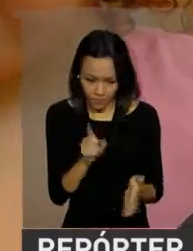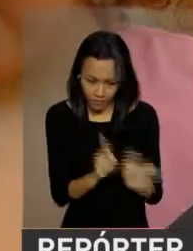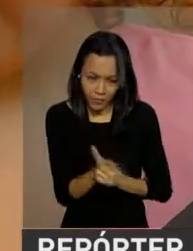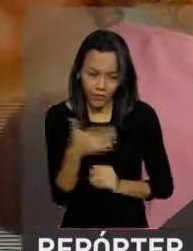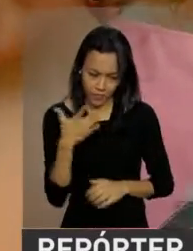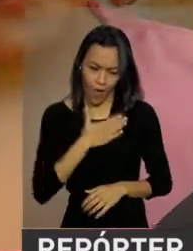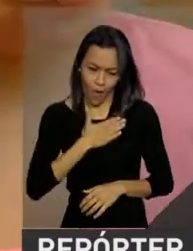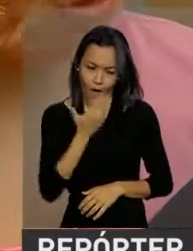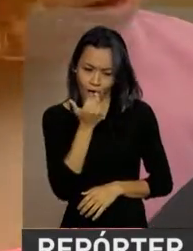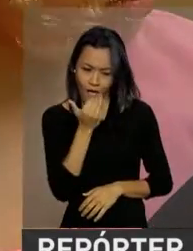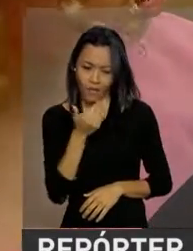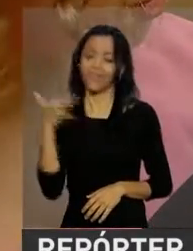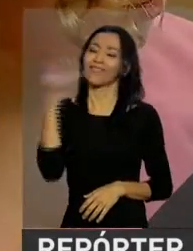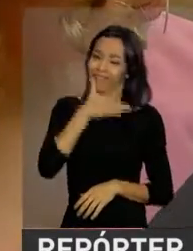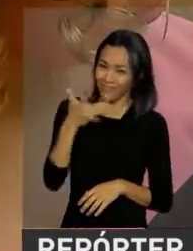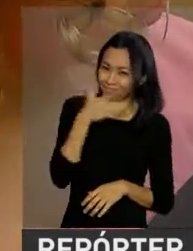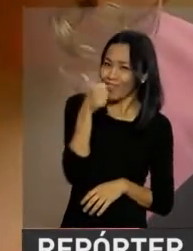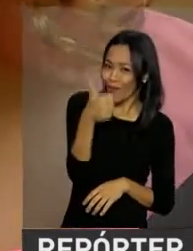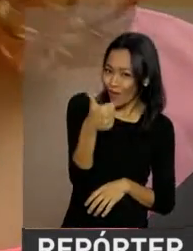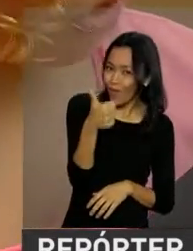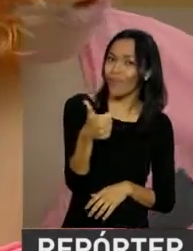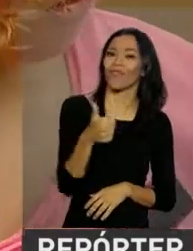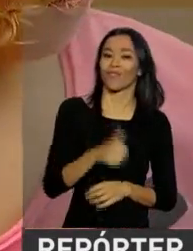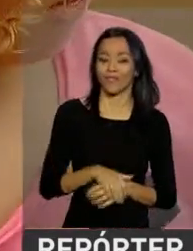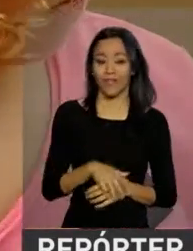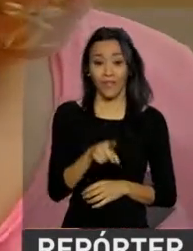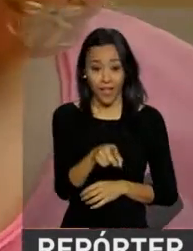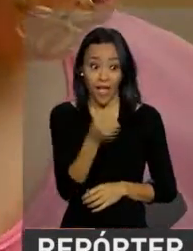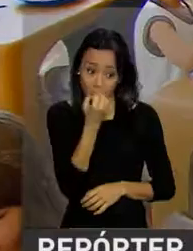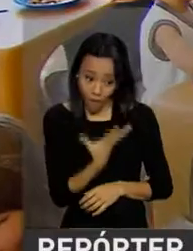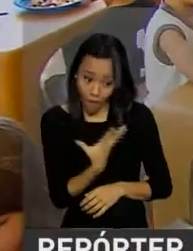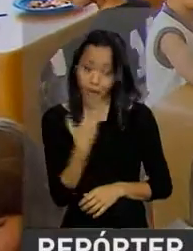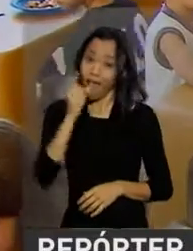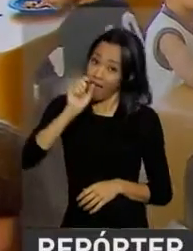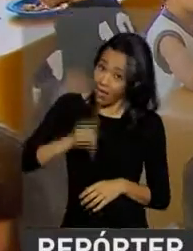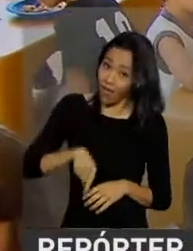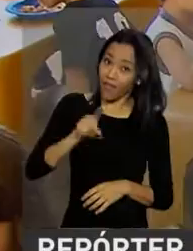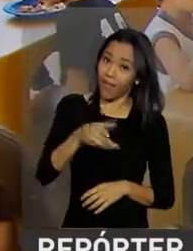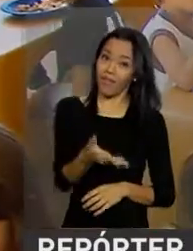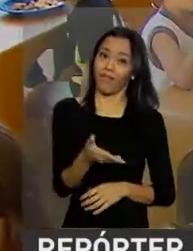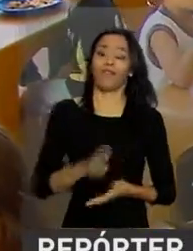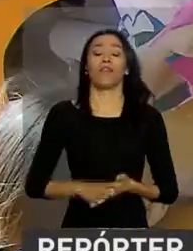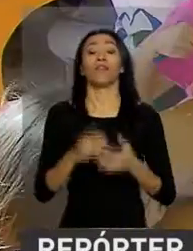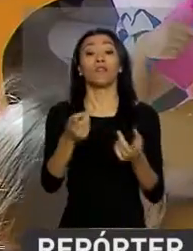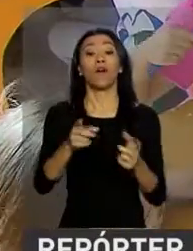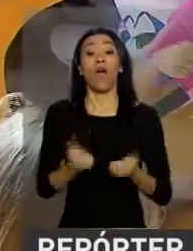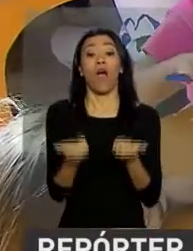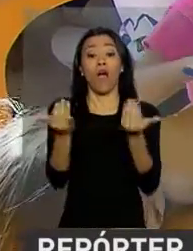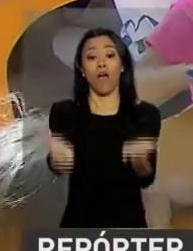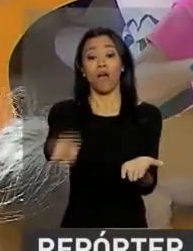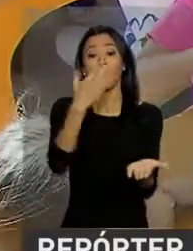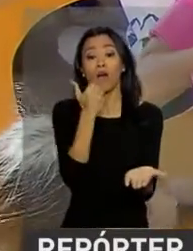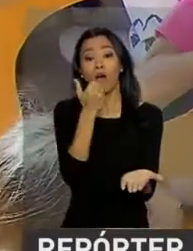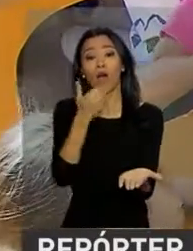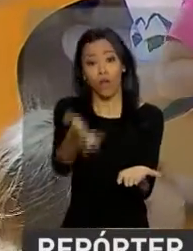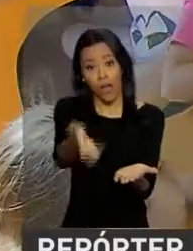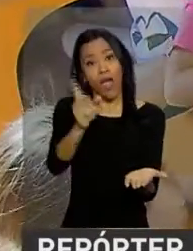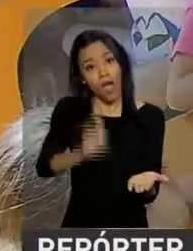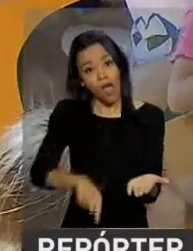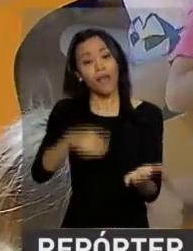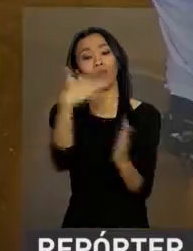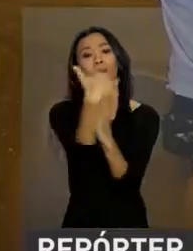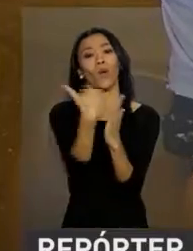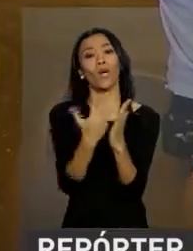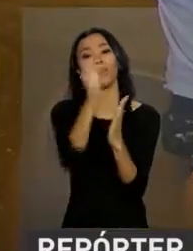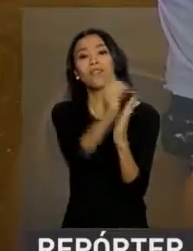merenda aqui na escola basto a oferta da alimentação escolar faz parte do programa nacional de alimentação